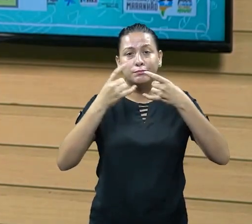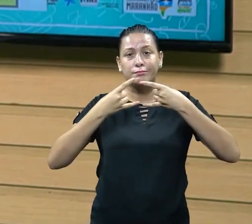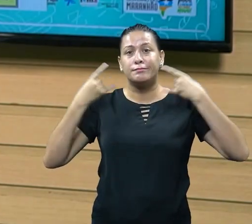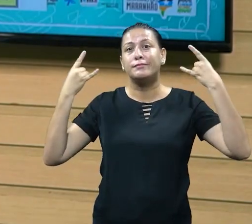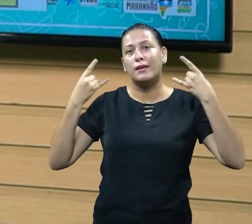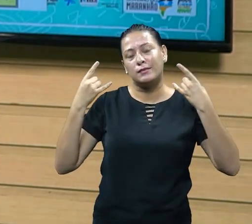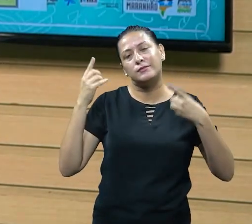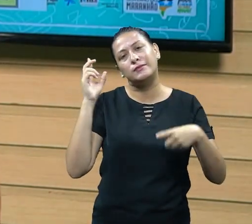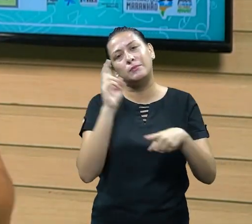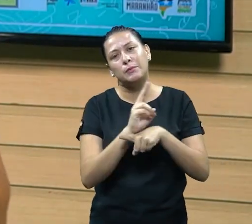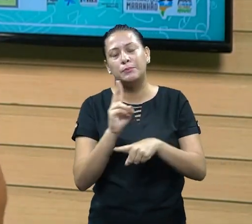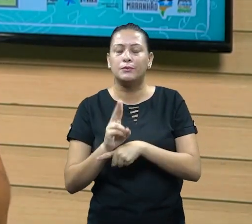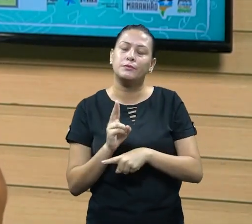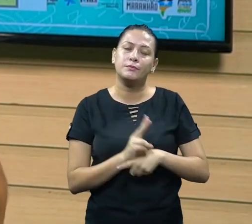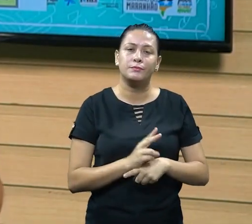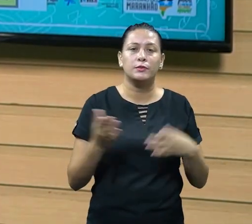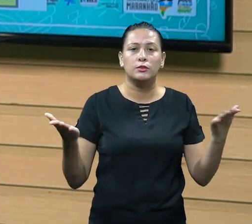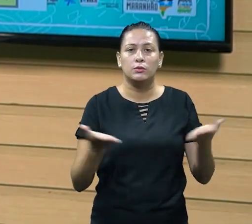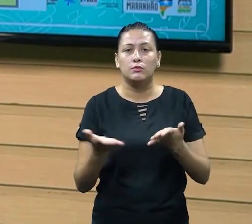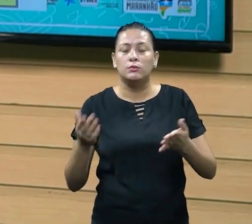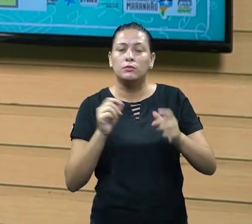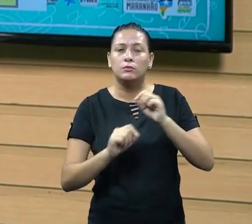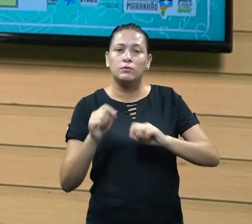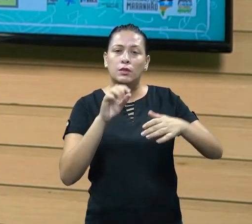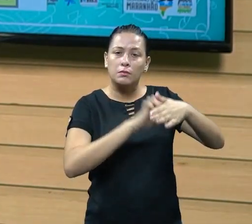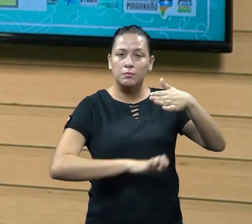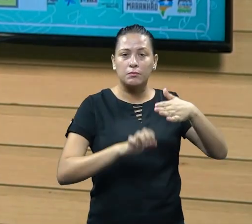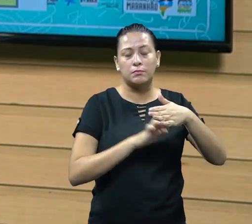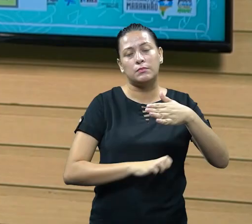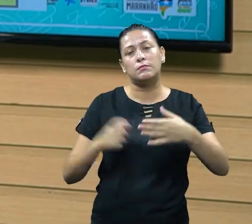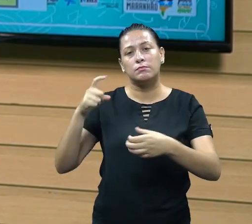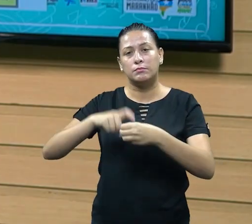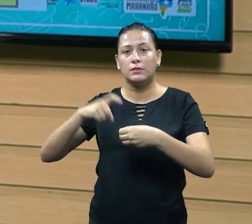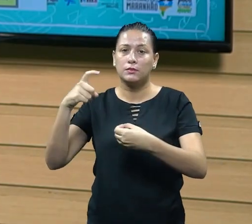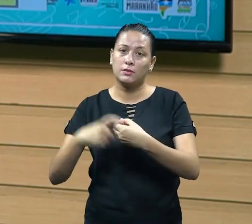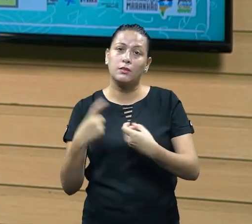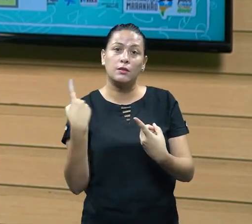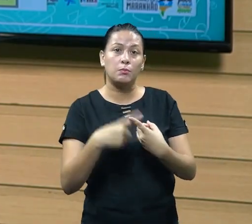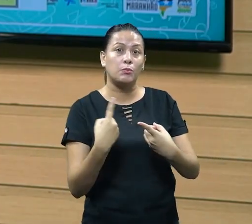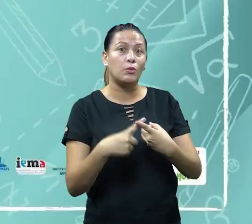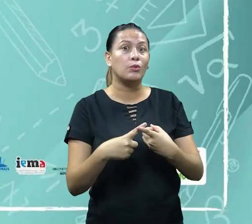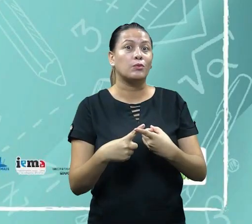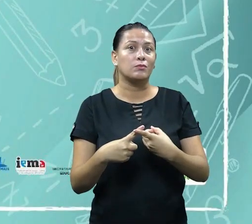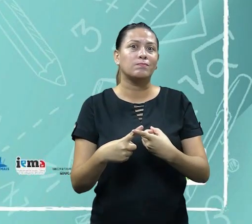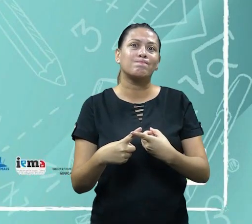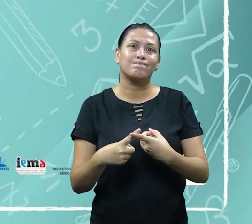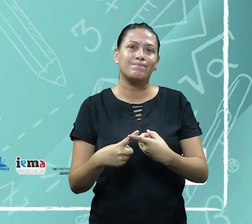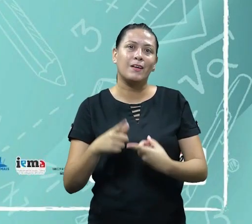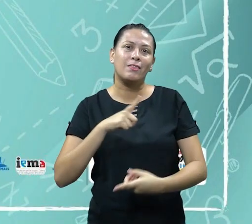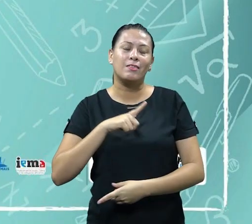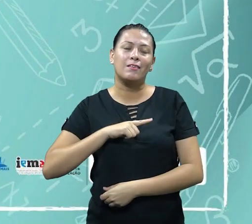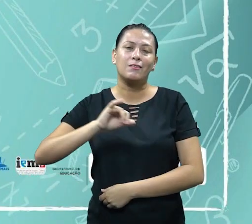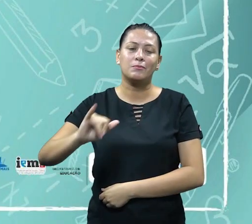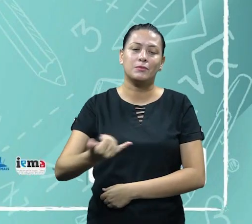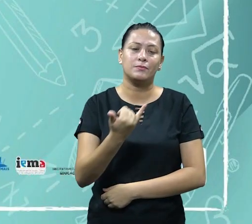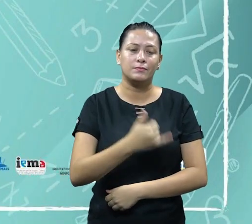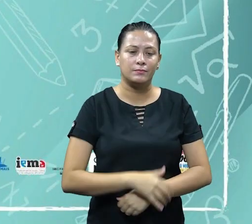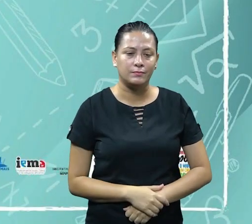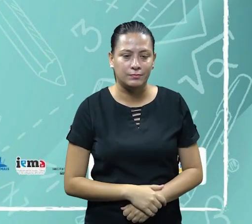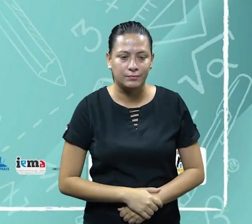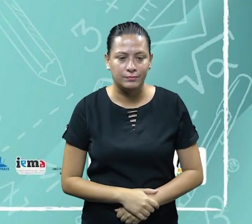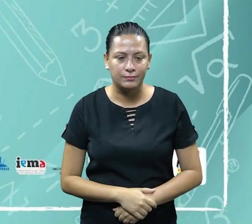fora. Quantas empresas não entraram em fusão, né, fizeram uma parceria por causa de oportunidades? Reativo